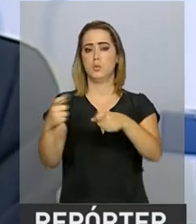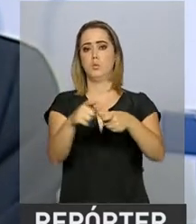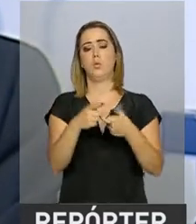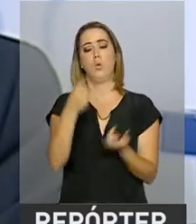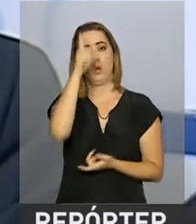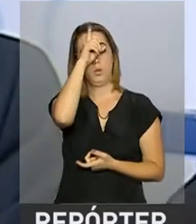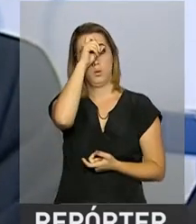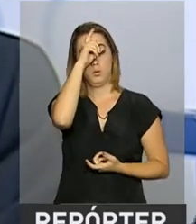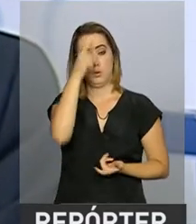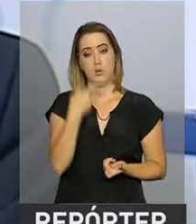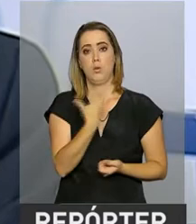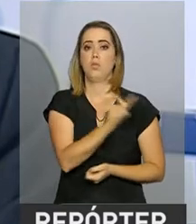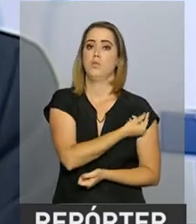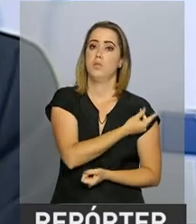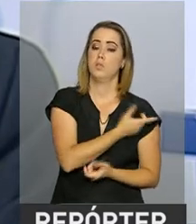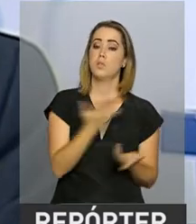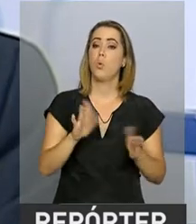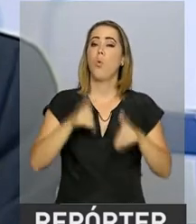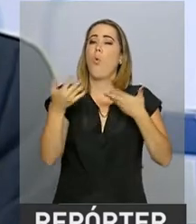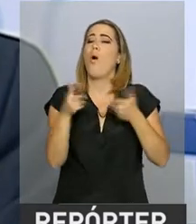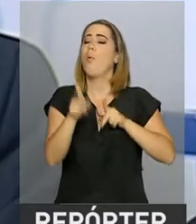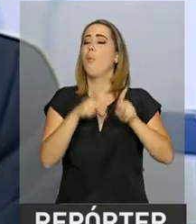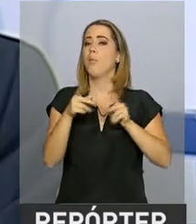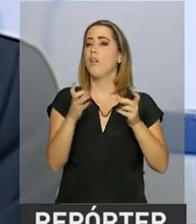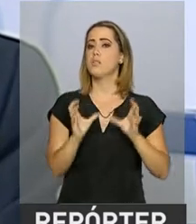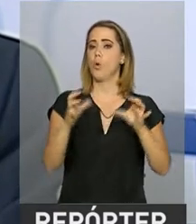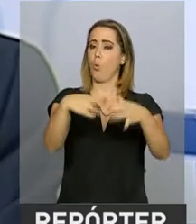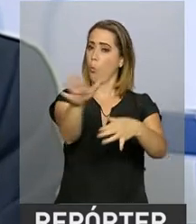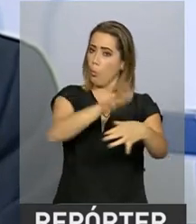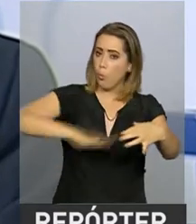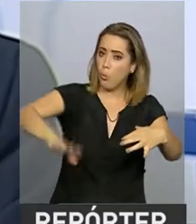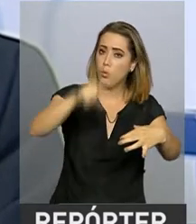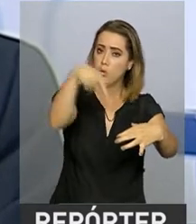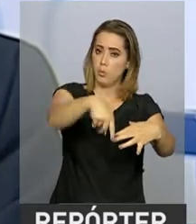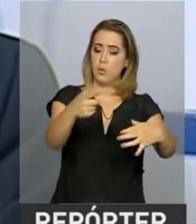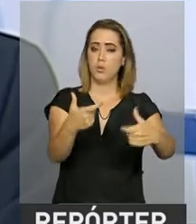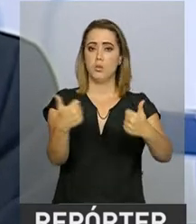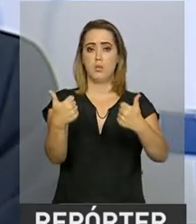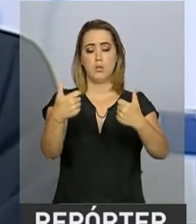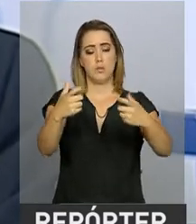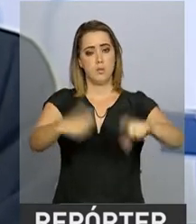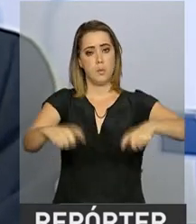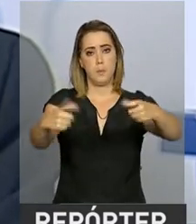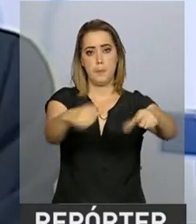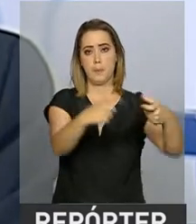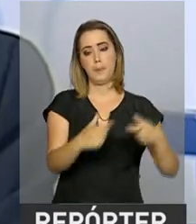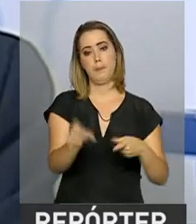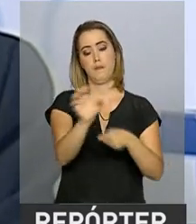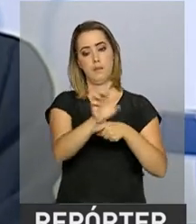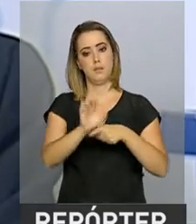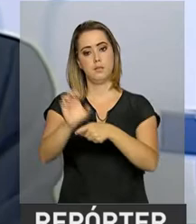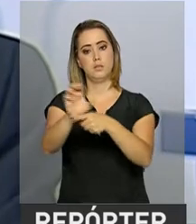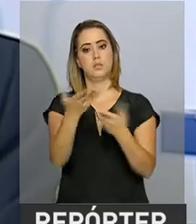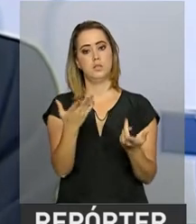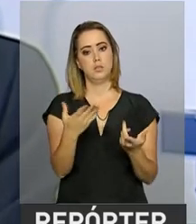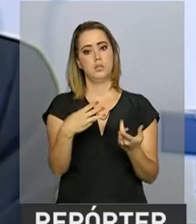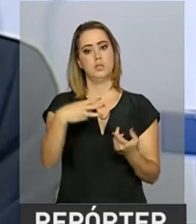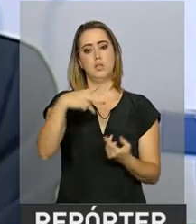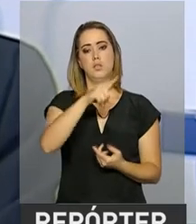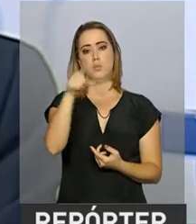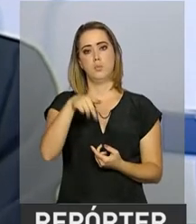aquela que está a região no entorno da zona da mata